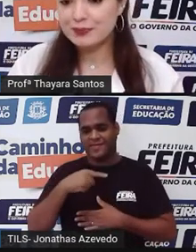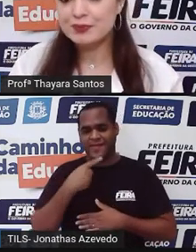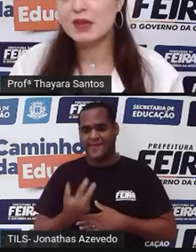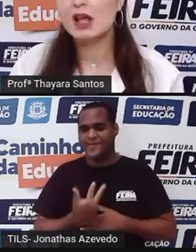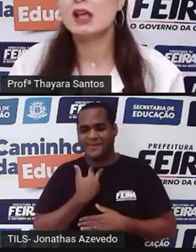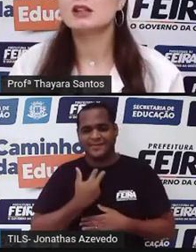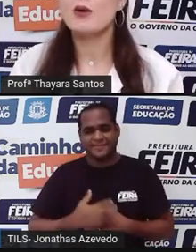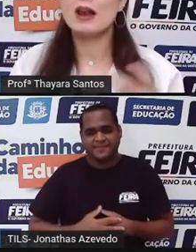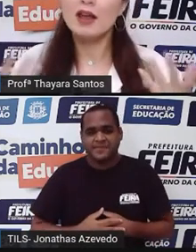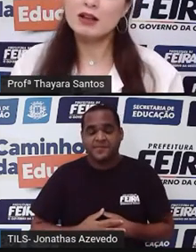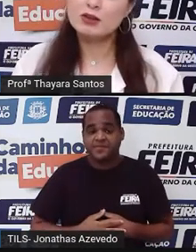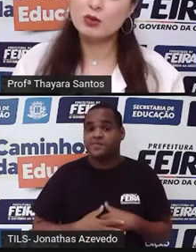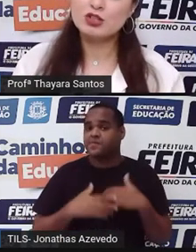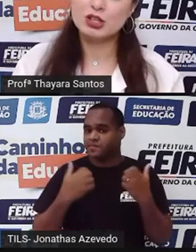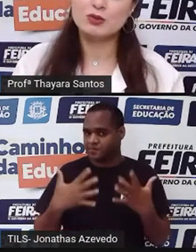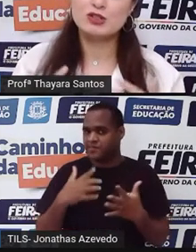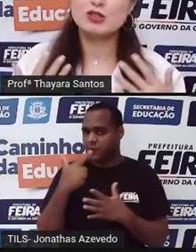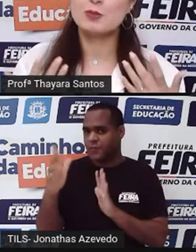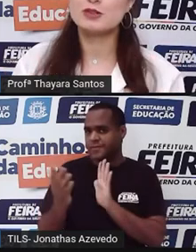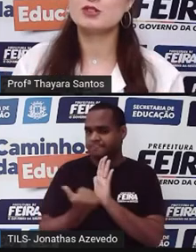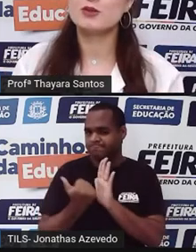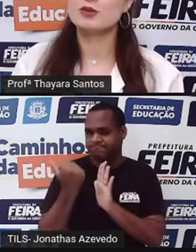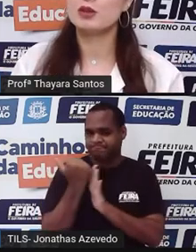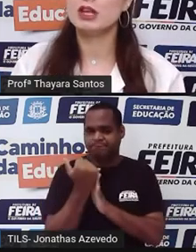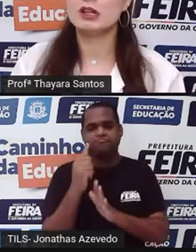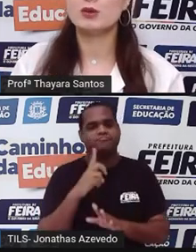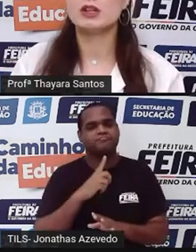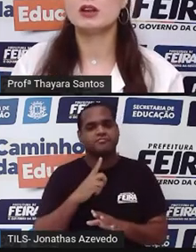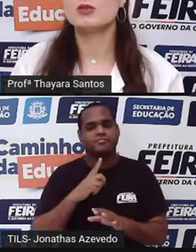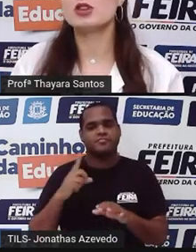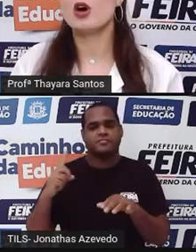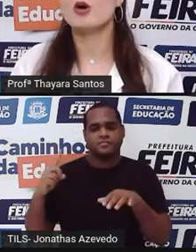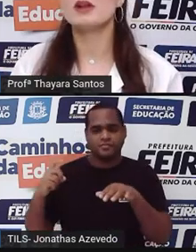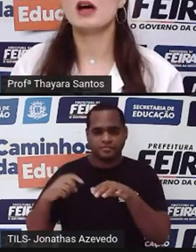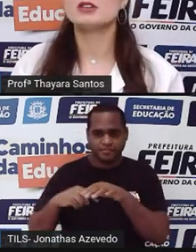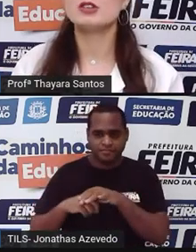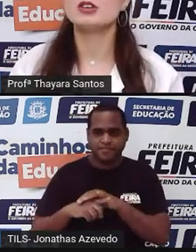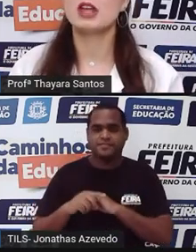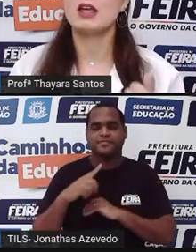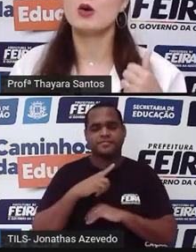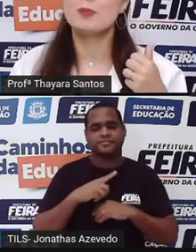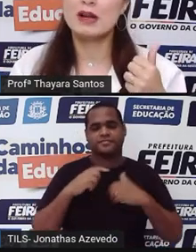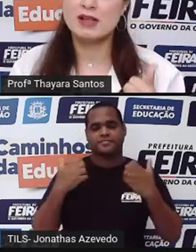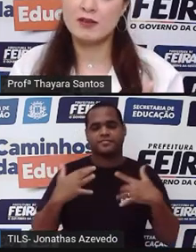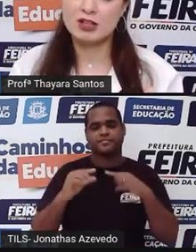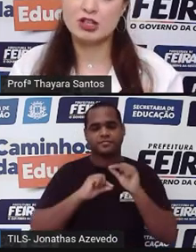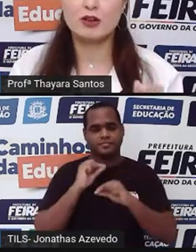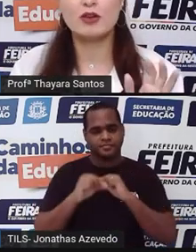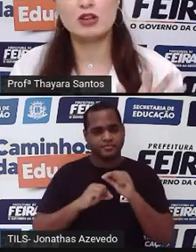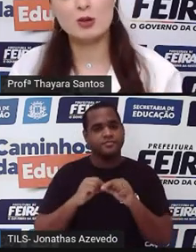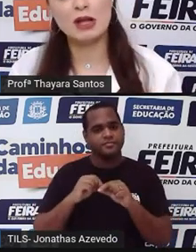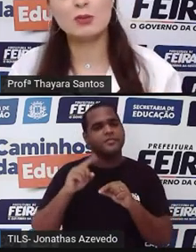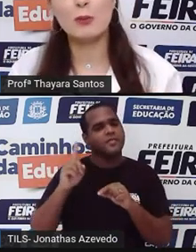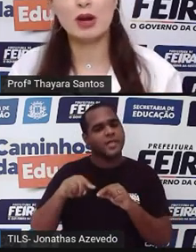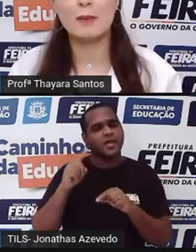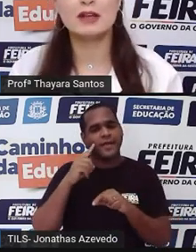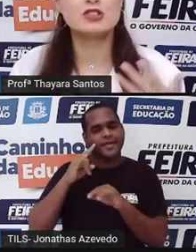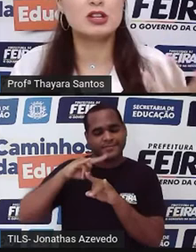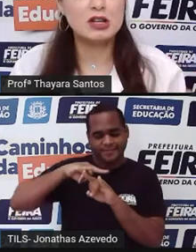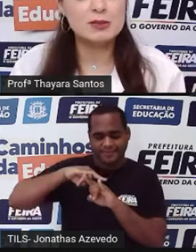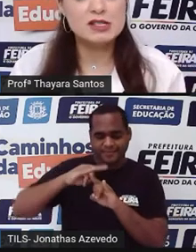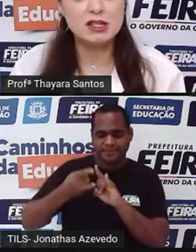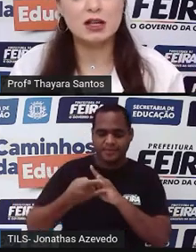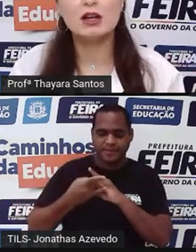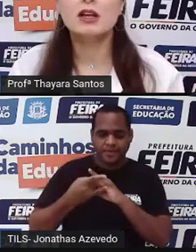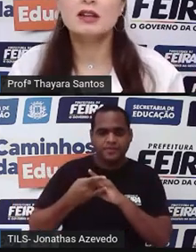fecundação então além do DIU dispositivo intrauterino de cobre a gente tem o preservativo que é chamado popularmente